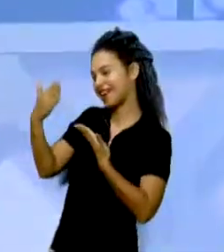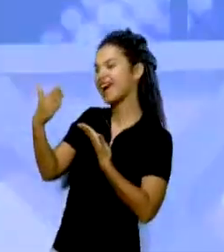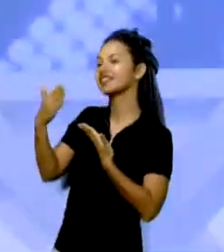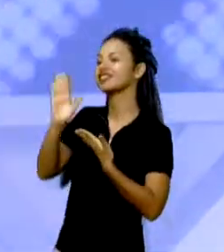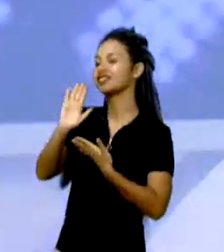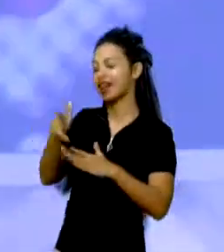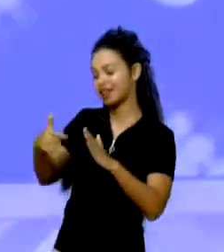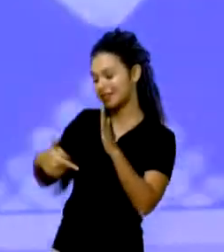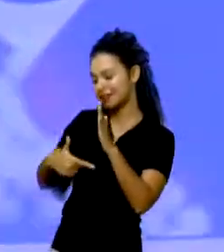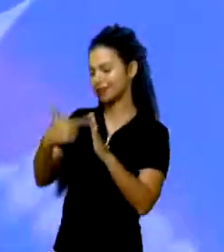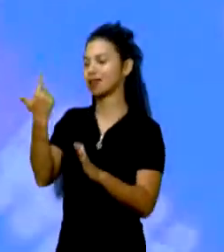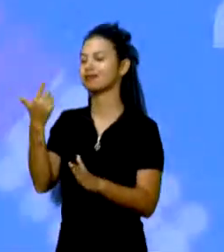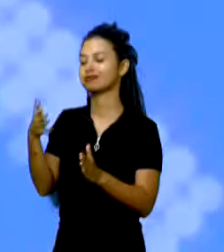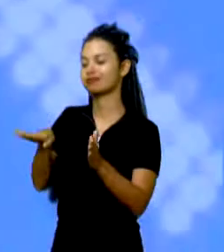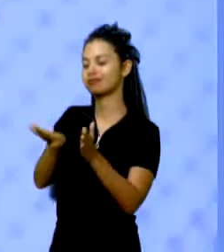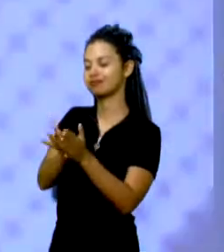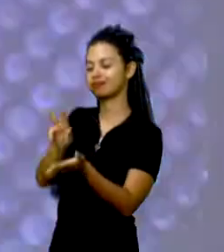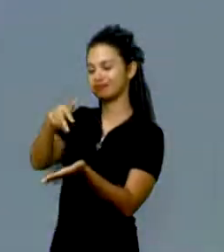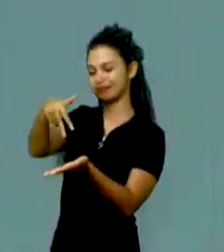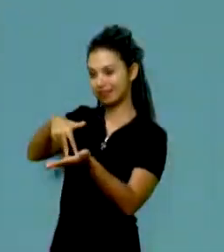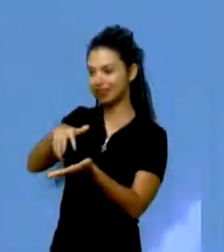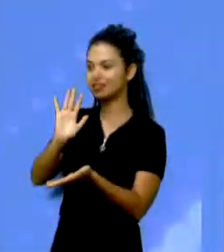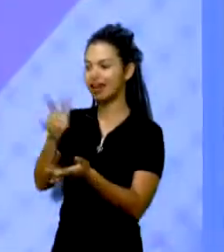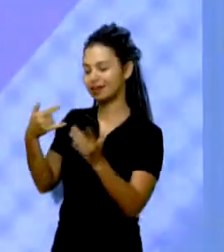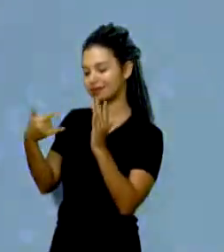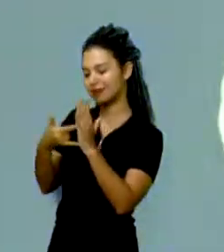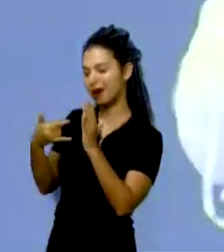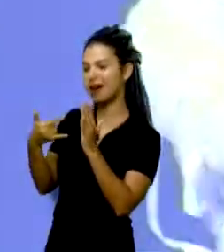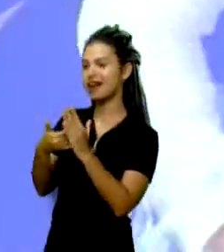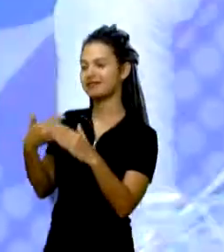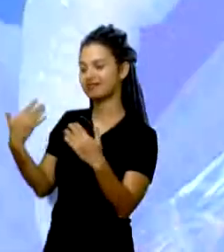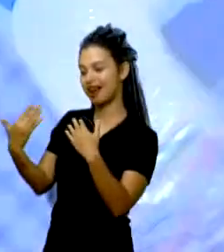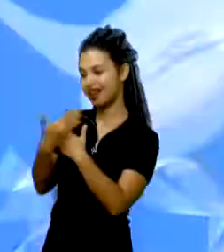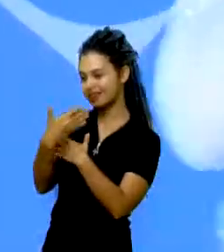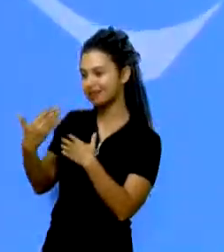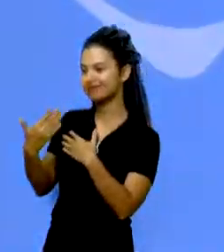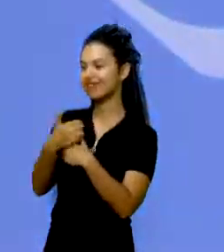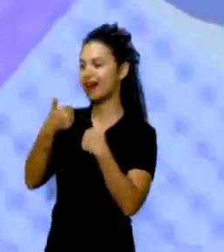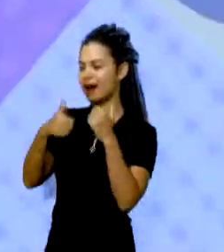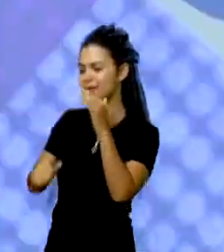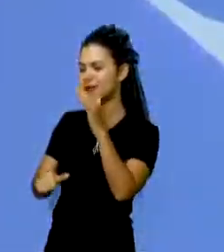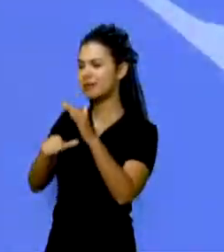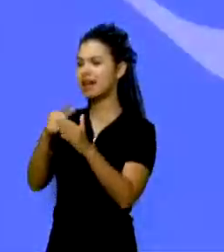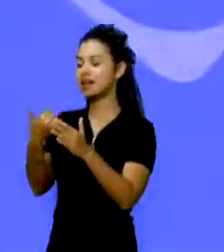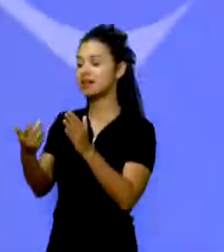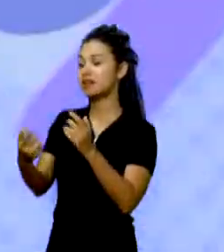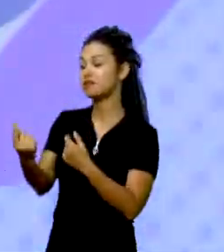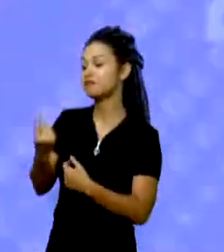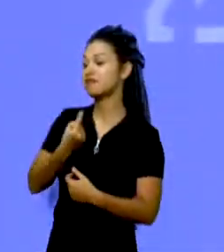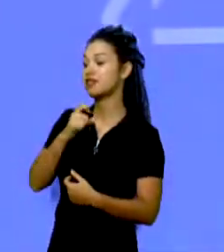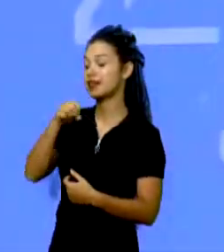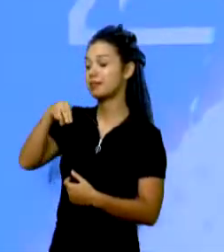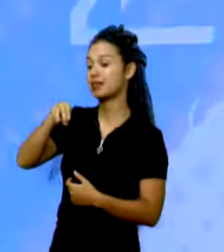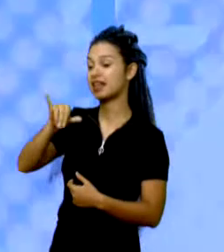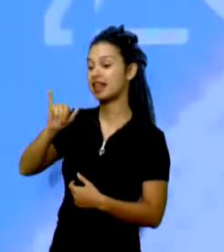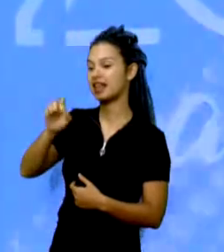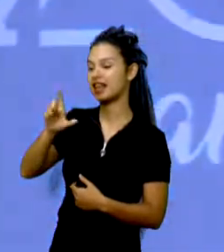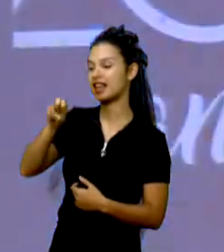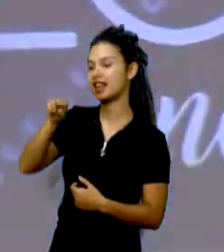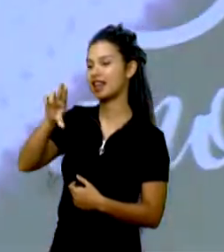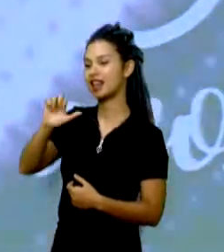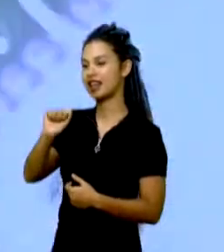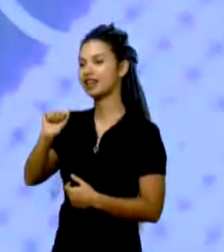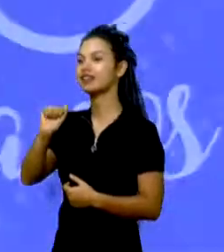vez. Então, eu Milena, eu aqui no seu programa, qual? Né? A primeira vez eu vi como Milena extrai fio, que era um nome